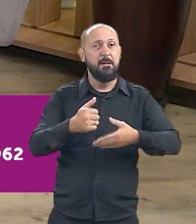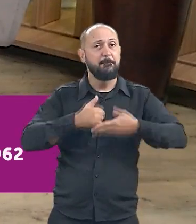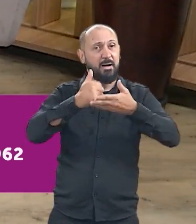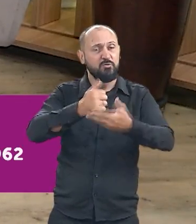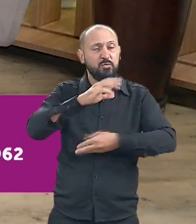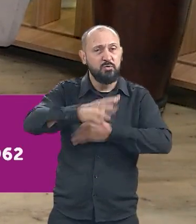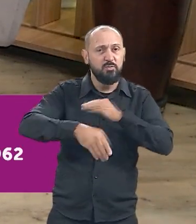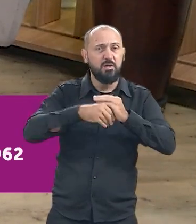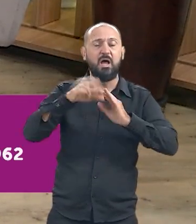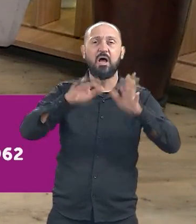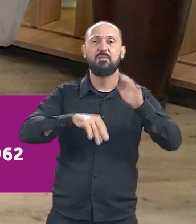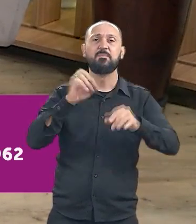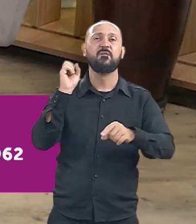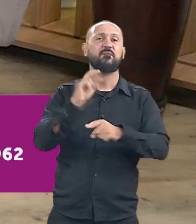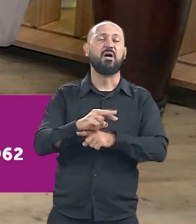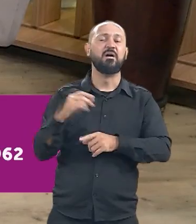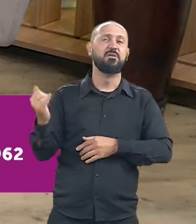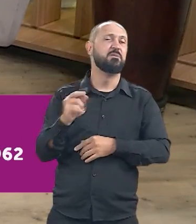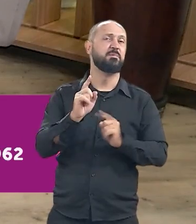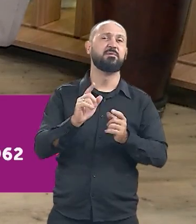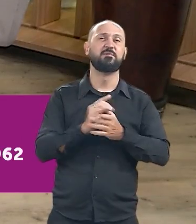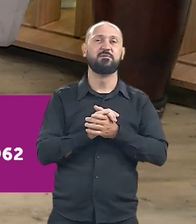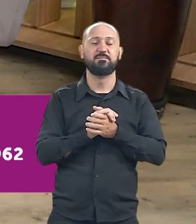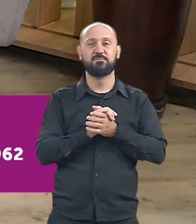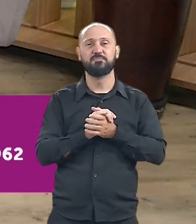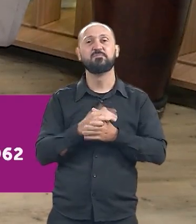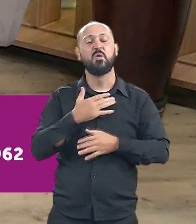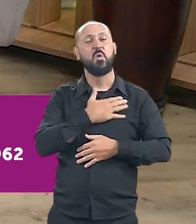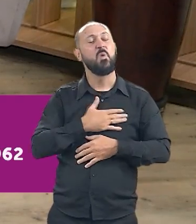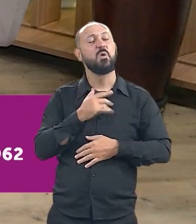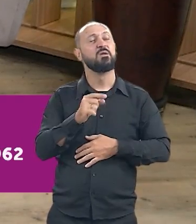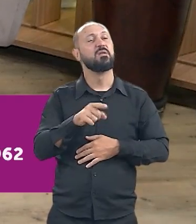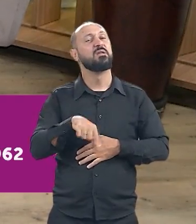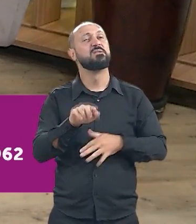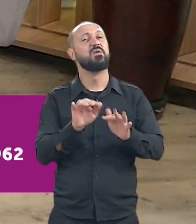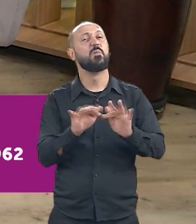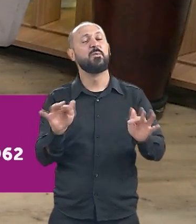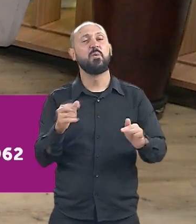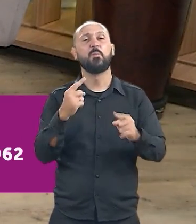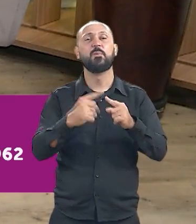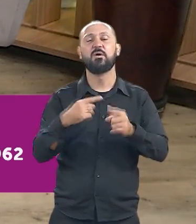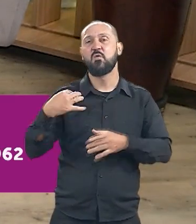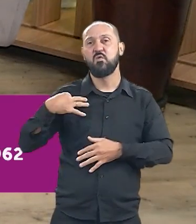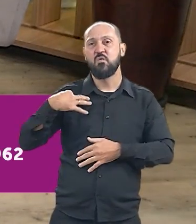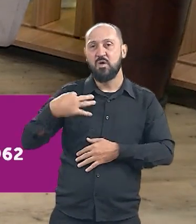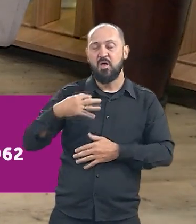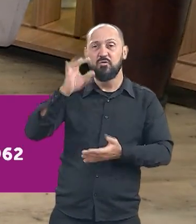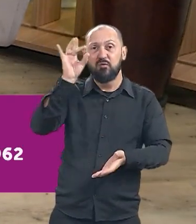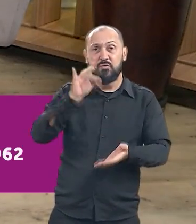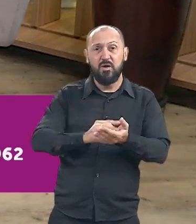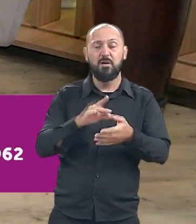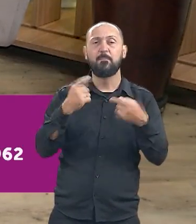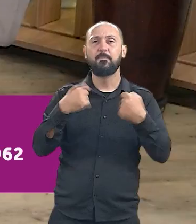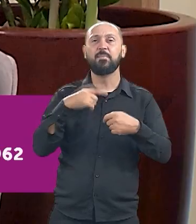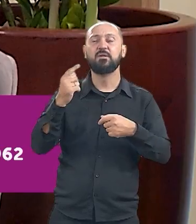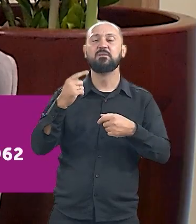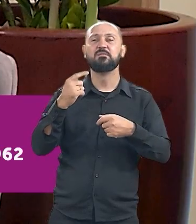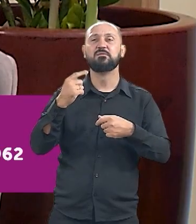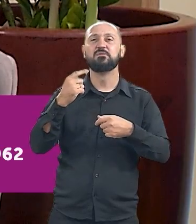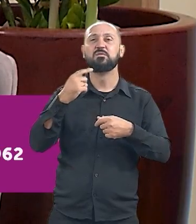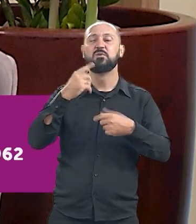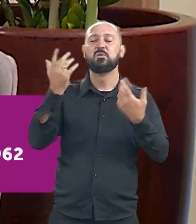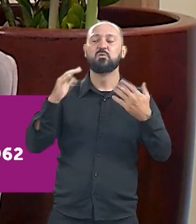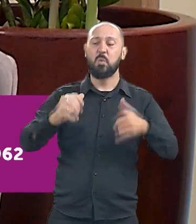tão importante. E eu gosto dessa humildade, porque os voluntários, eles têm que se despir dos orgulhos, enfim,